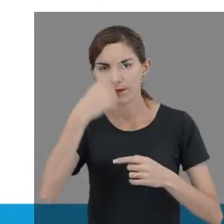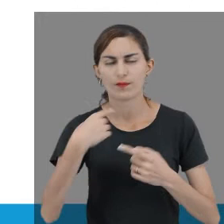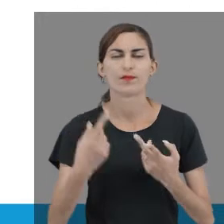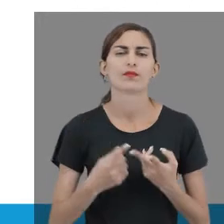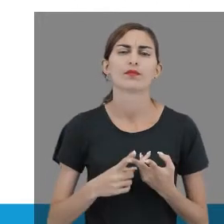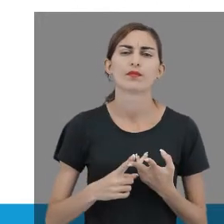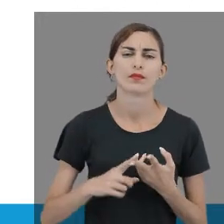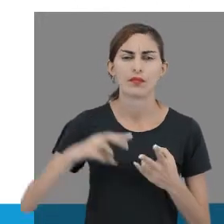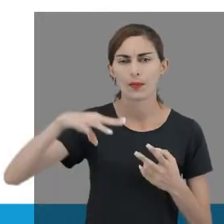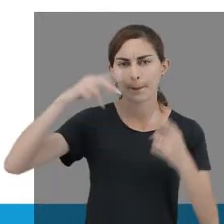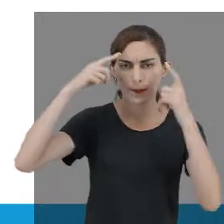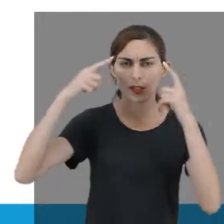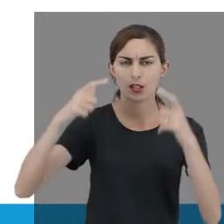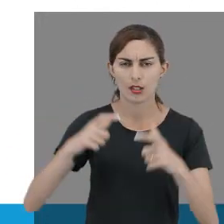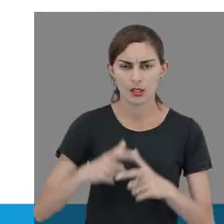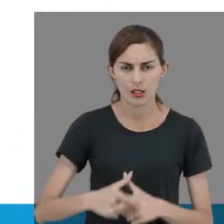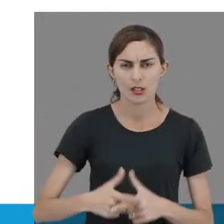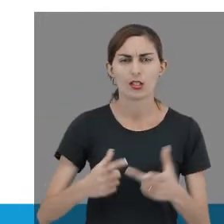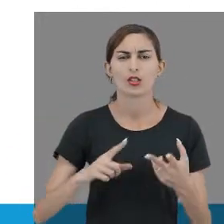desproporção facial,